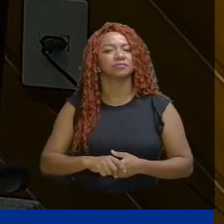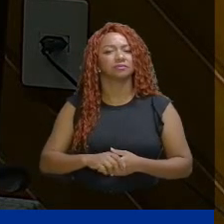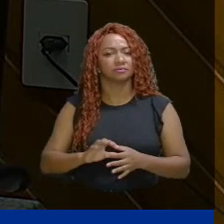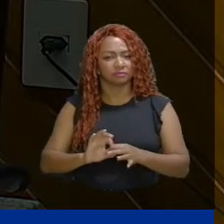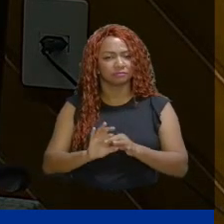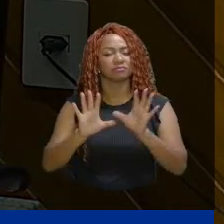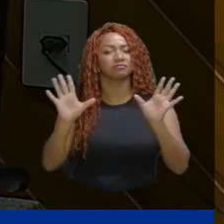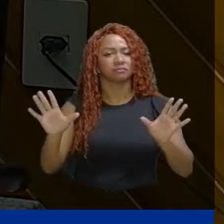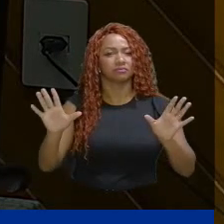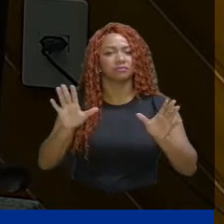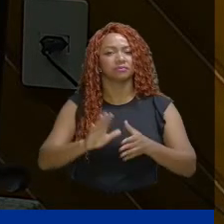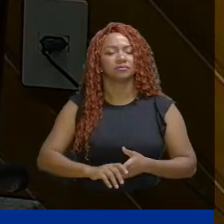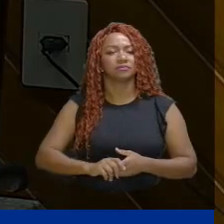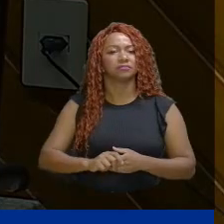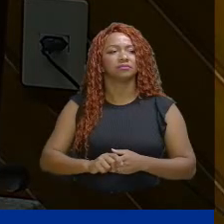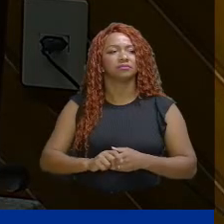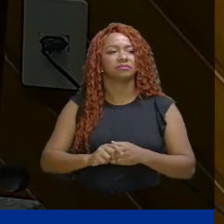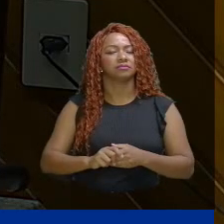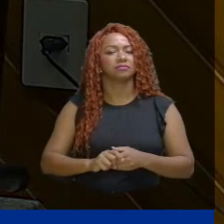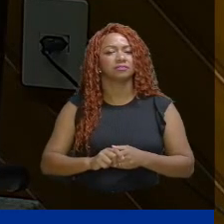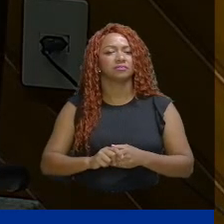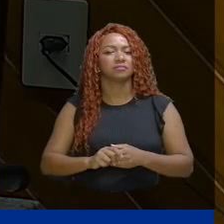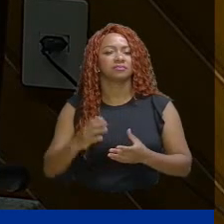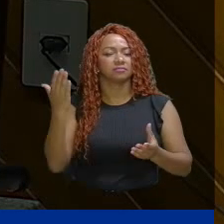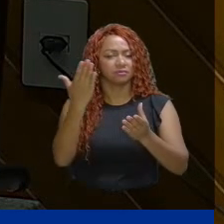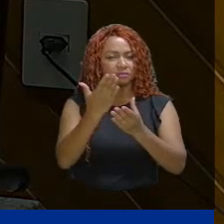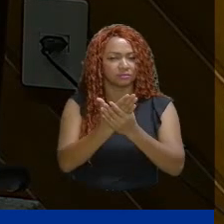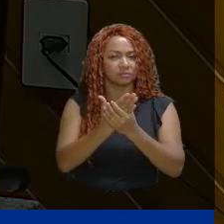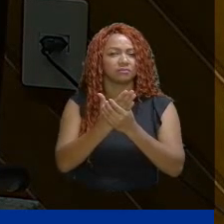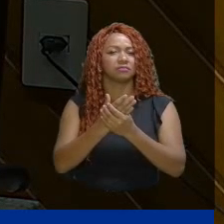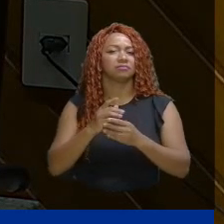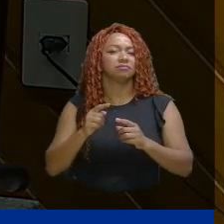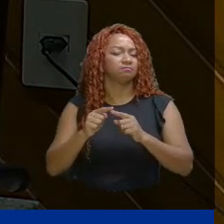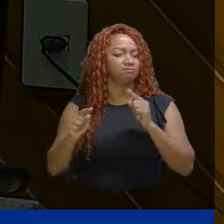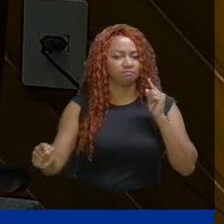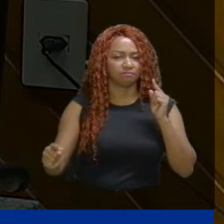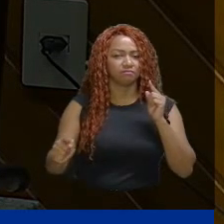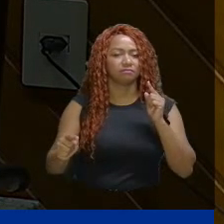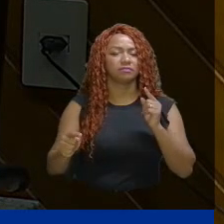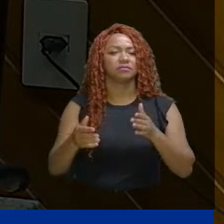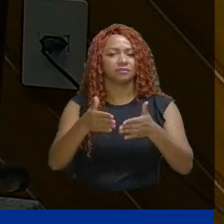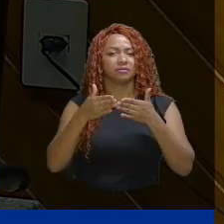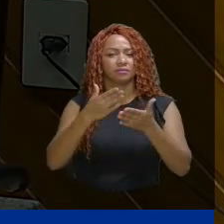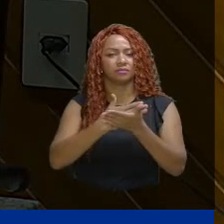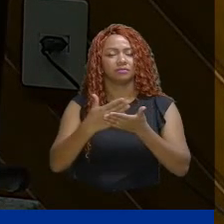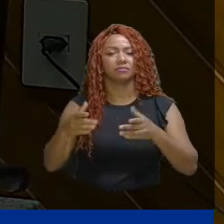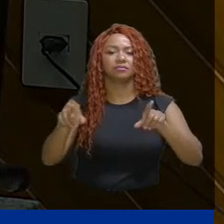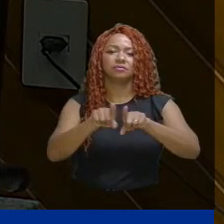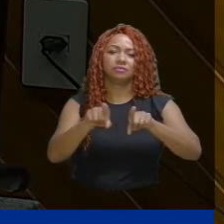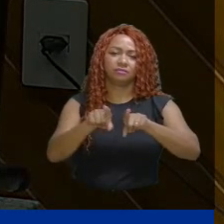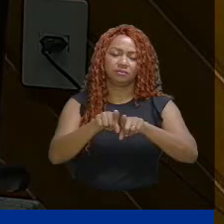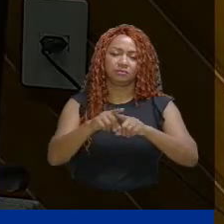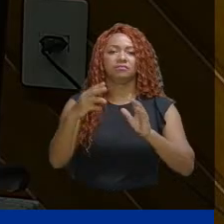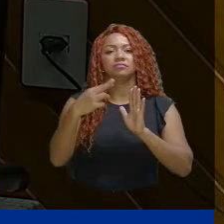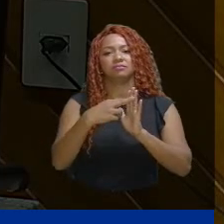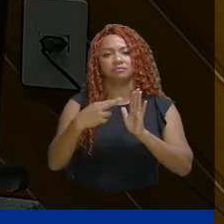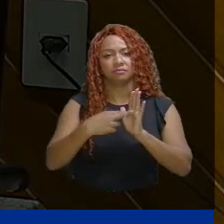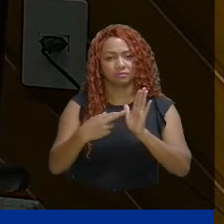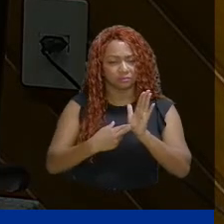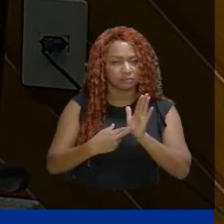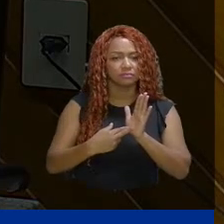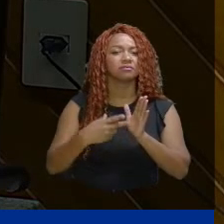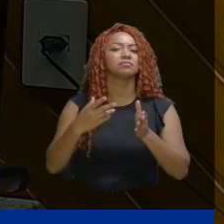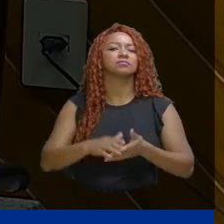autorizem a deflagração da ação, sob pena de indeferimento da petição inicial, assim como também é regra que no ato